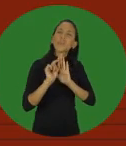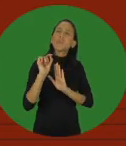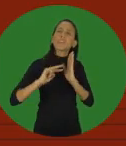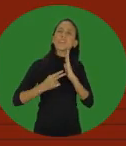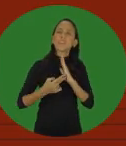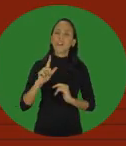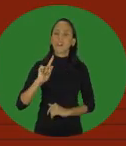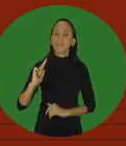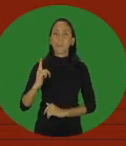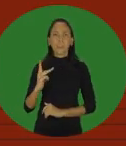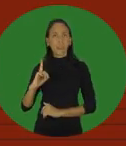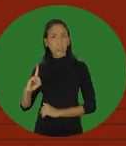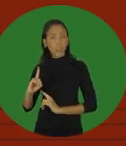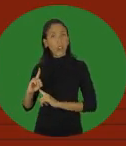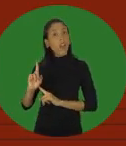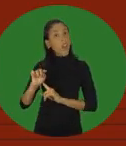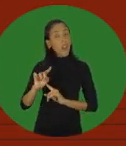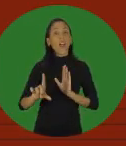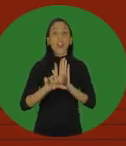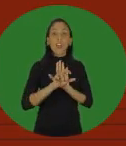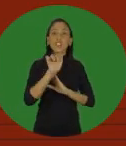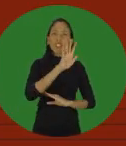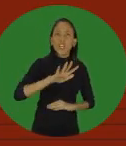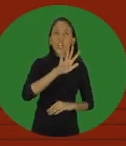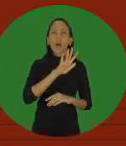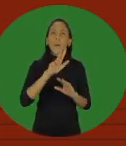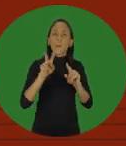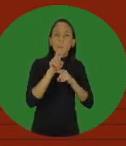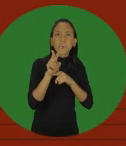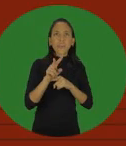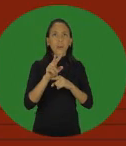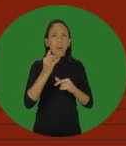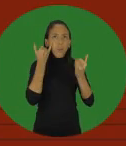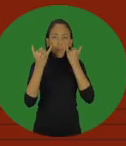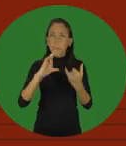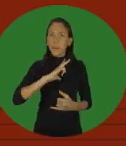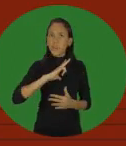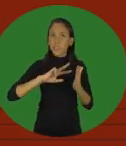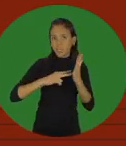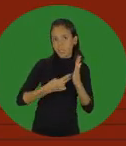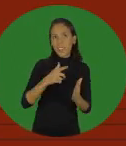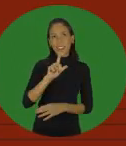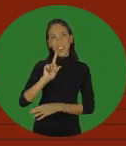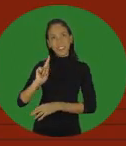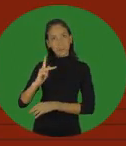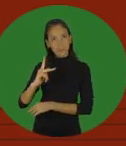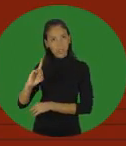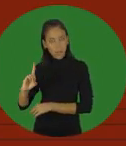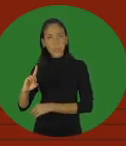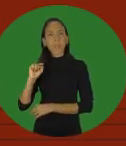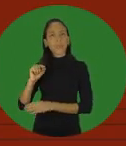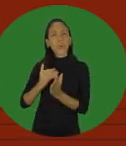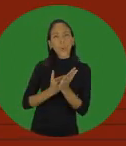Dados Pessoais, ou LGPD, entrou em vigor com o intuito de proteger dados pessoais. Há uma confusão